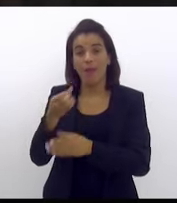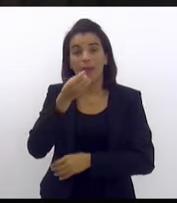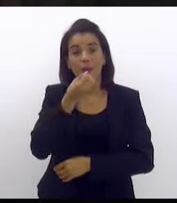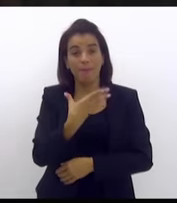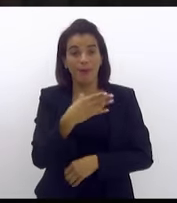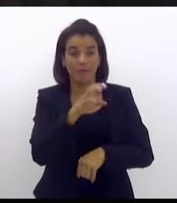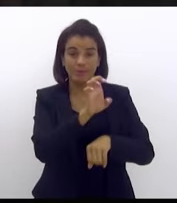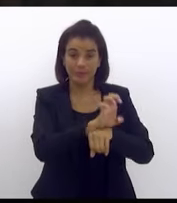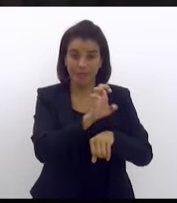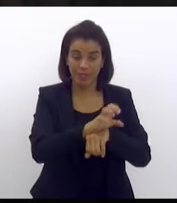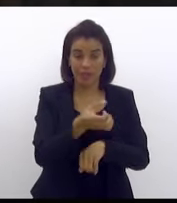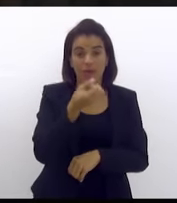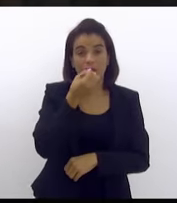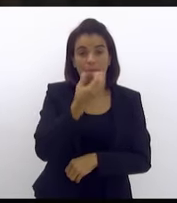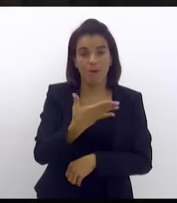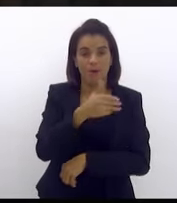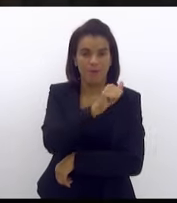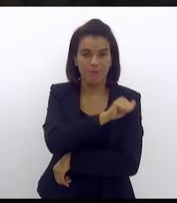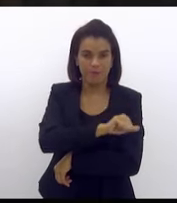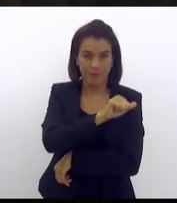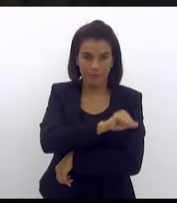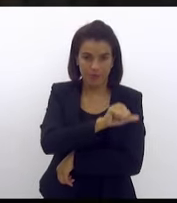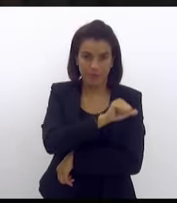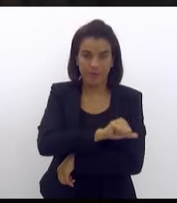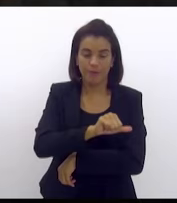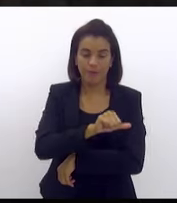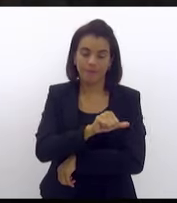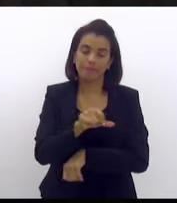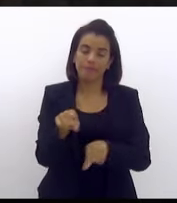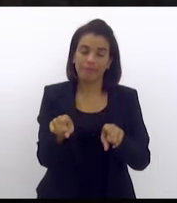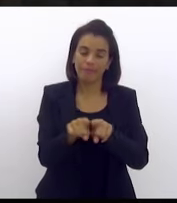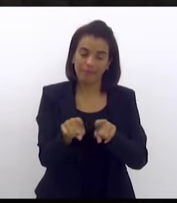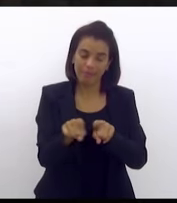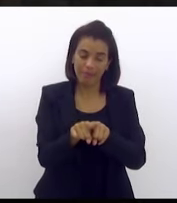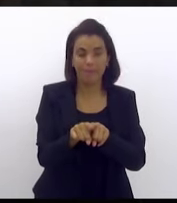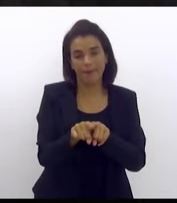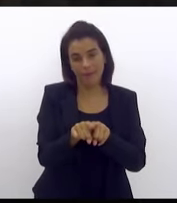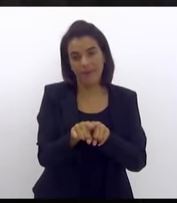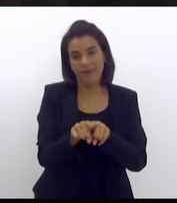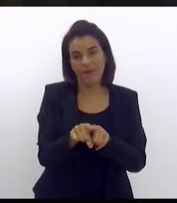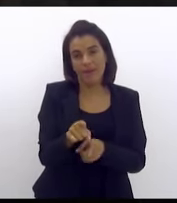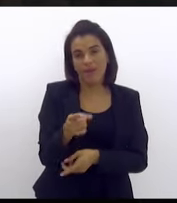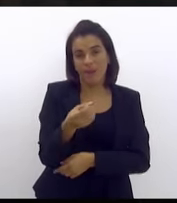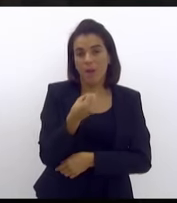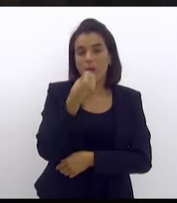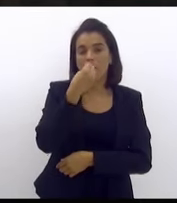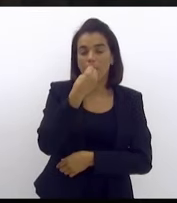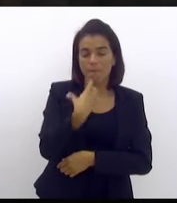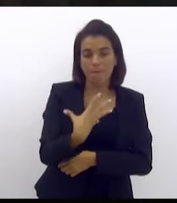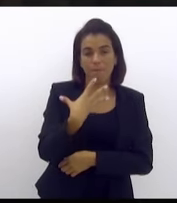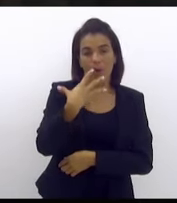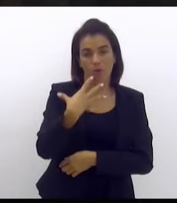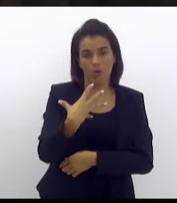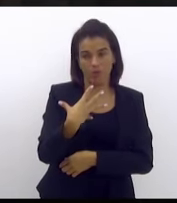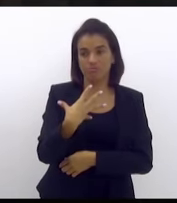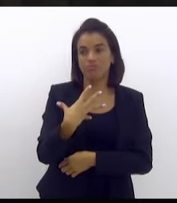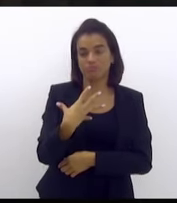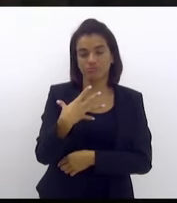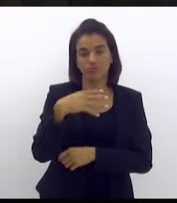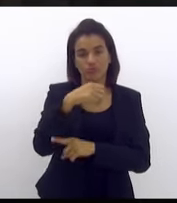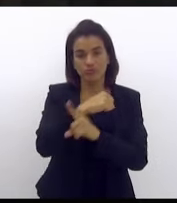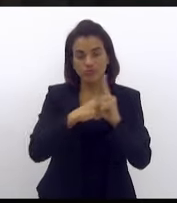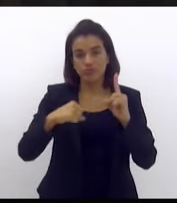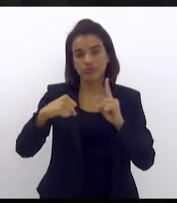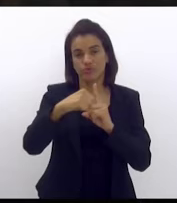bom para a cidade do Rio de Janeiro e, por via de consequência, o bem-estar